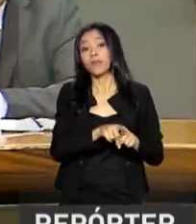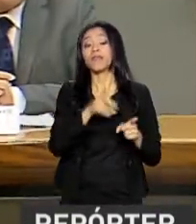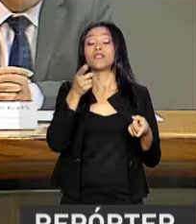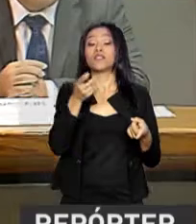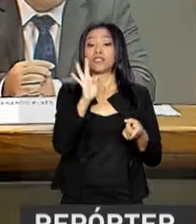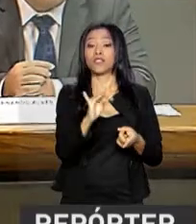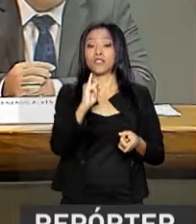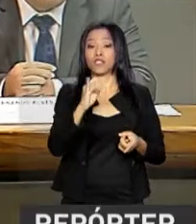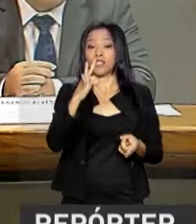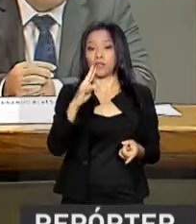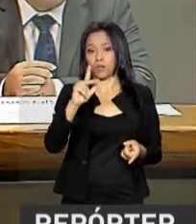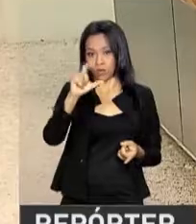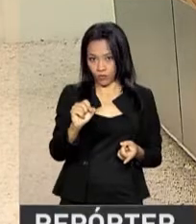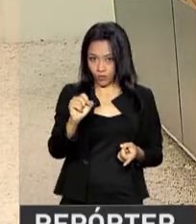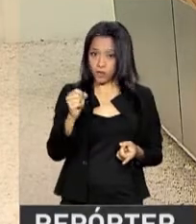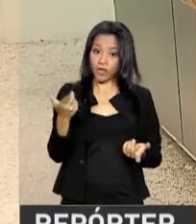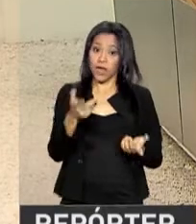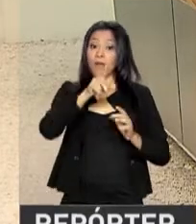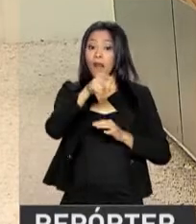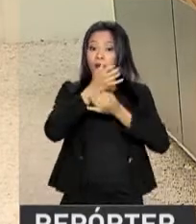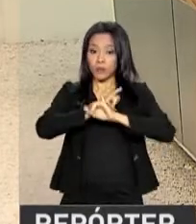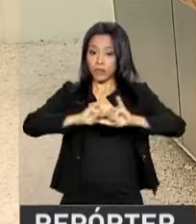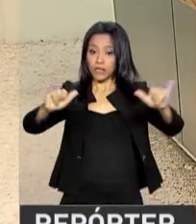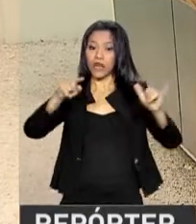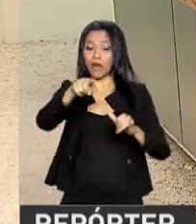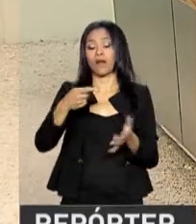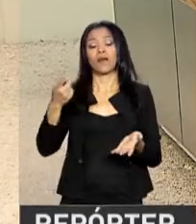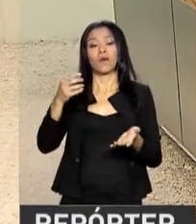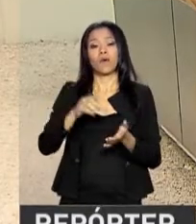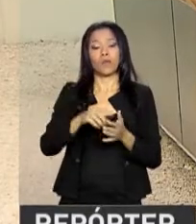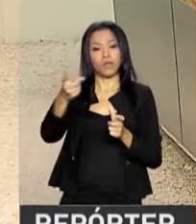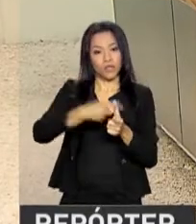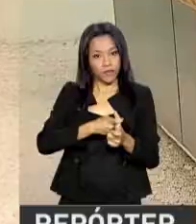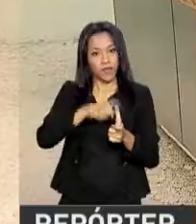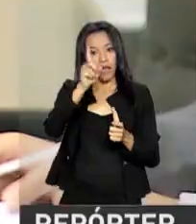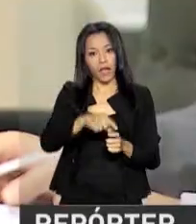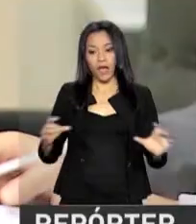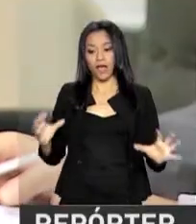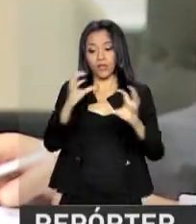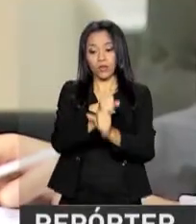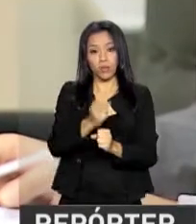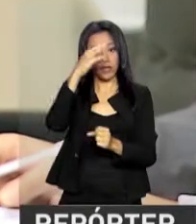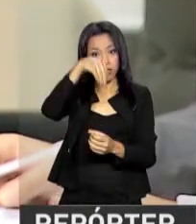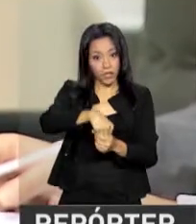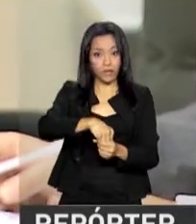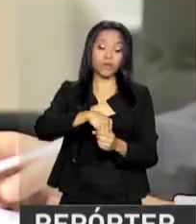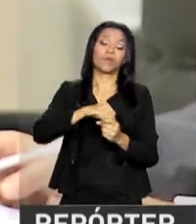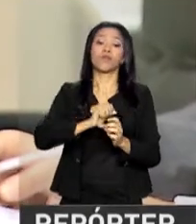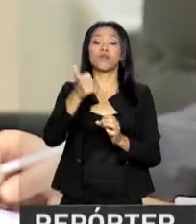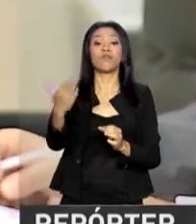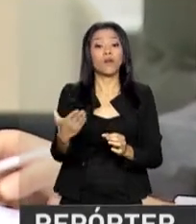emitidos para financiar o déficit no orçamento do governo é a soma das dívidas internas e externas do país